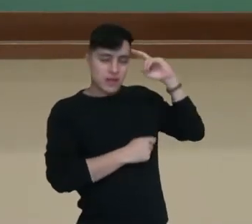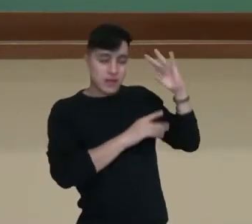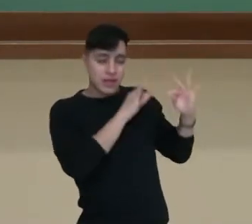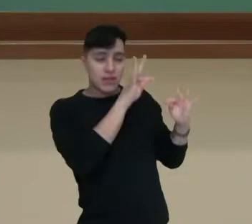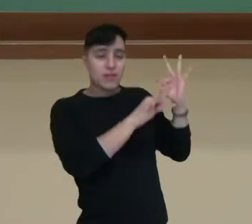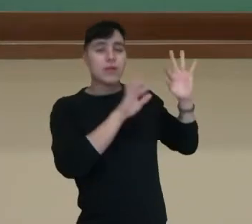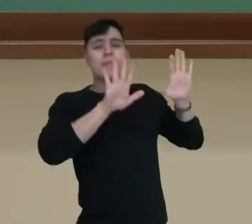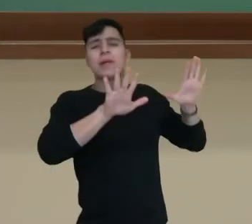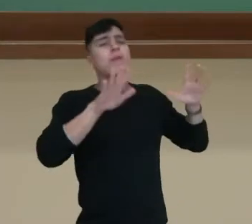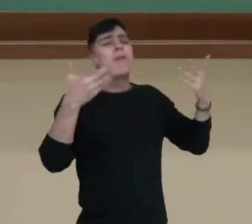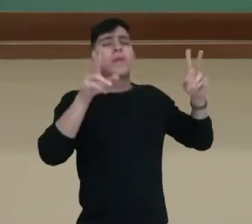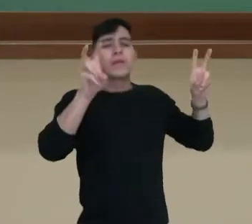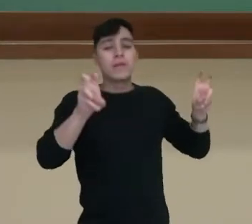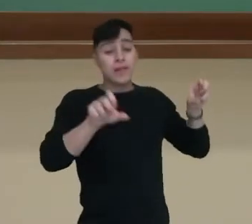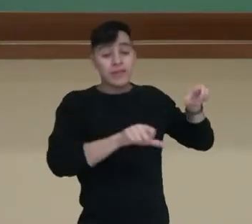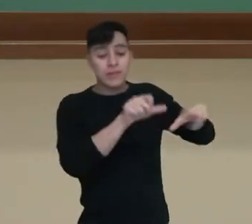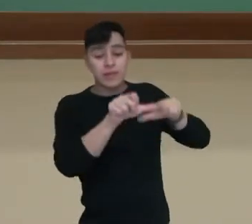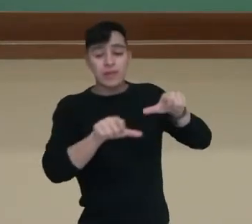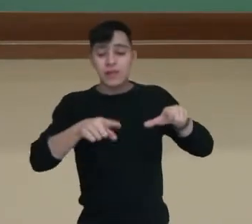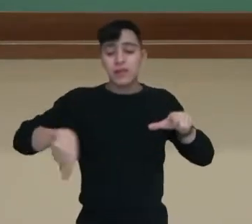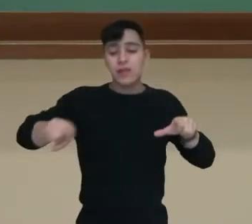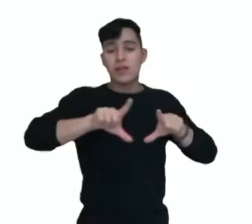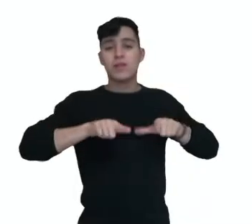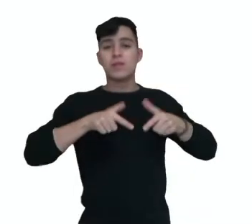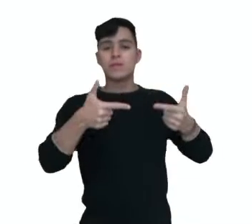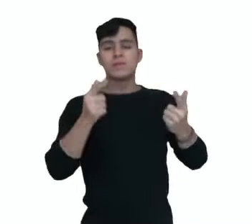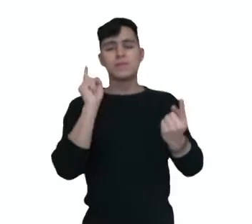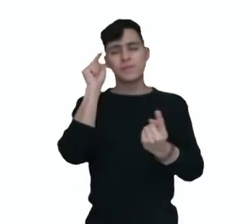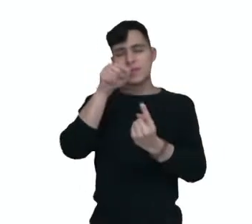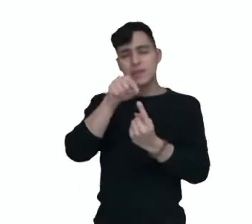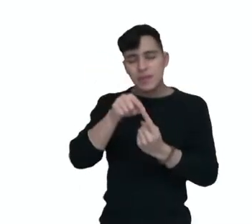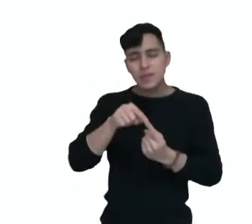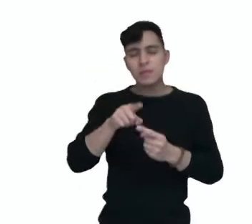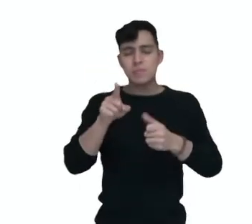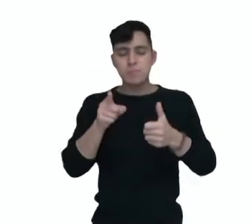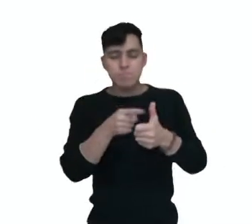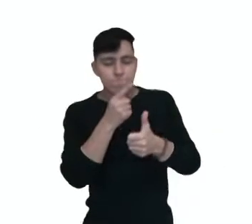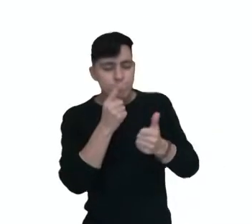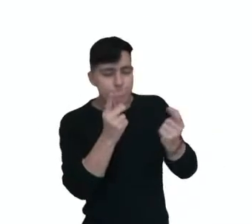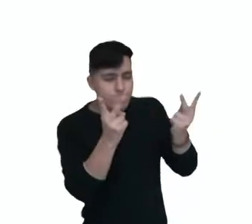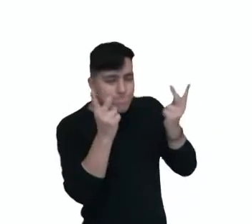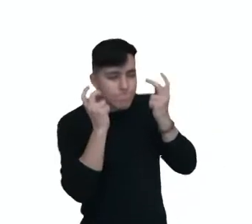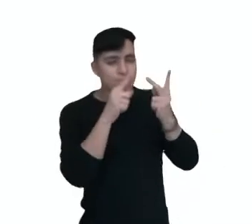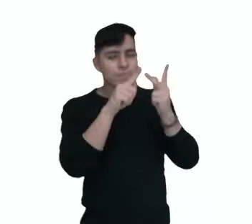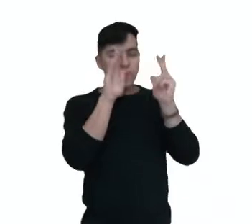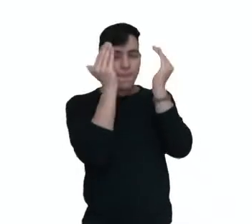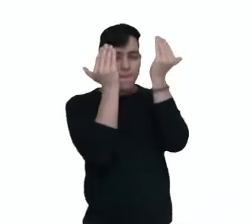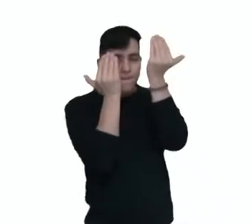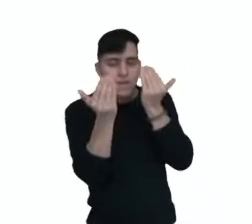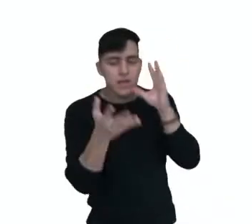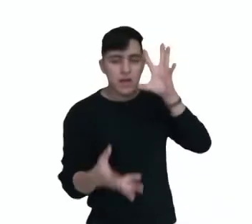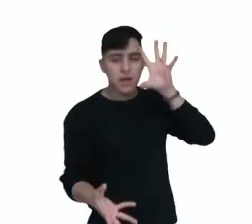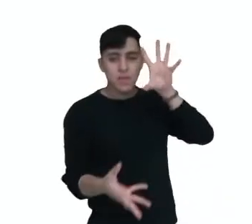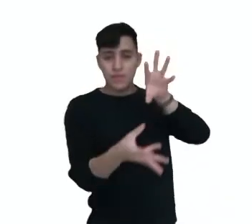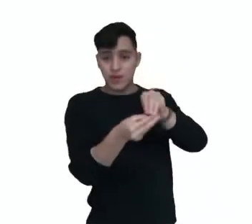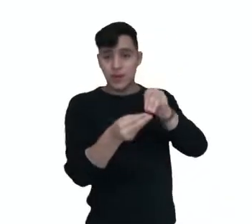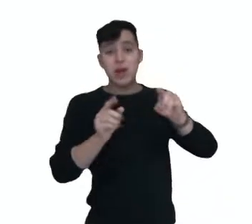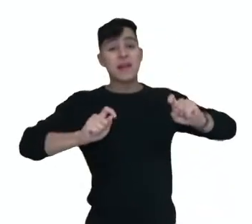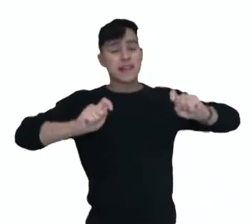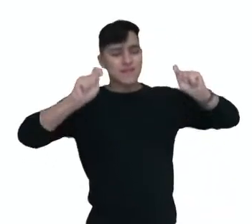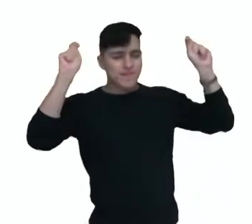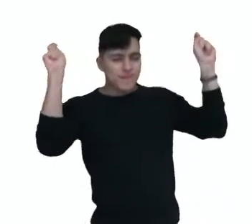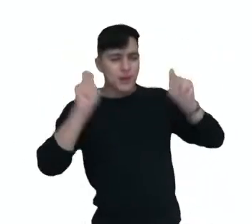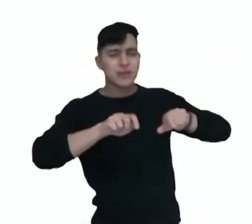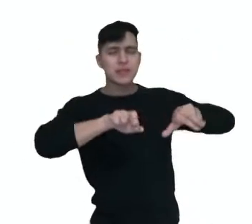das lutas. Qual é o objetivo? Identificar, analisar, compreender as possibilidades